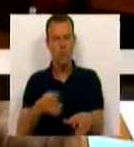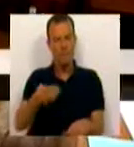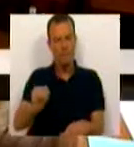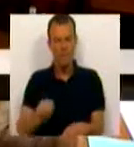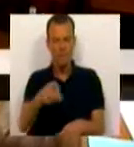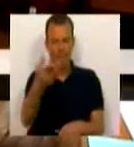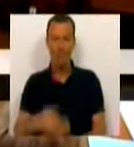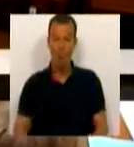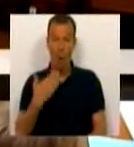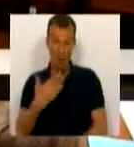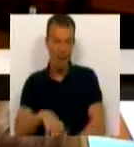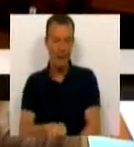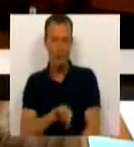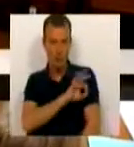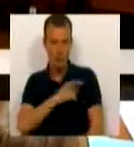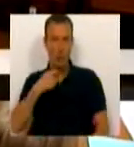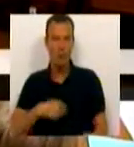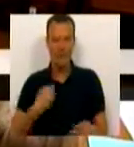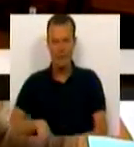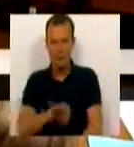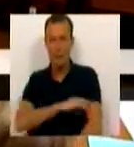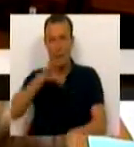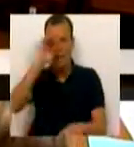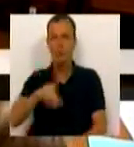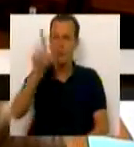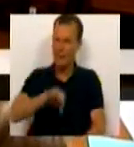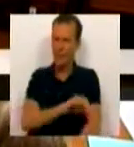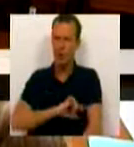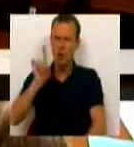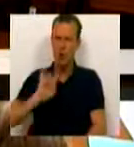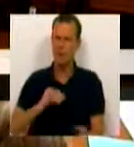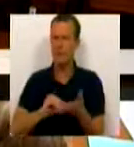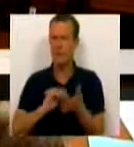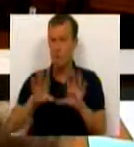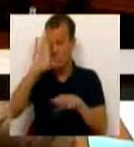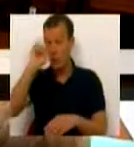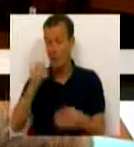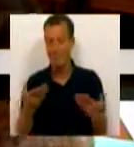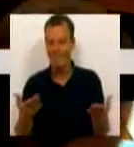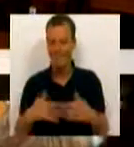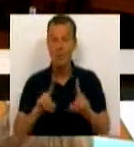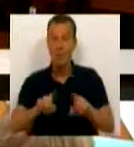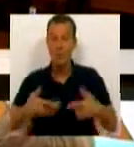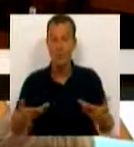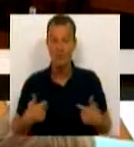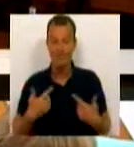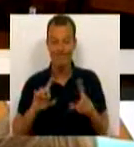Muito obrigado, Sr. Presidente. Cumprimento o Sr. Ministro, Sra. Secretária de Estado. E começo